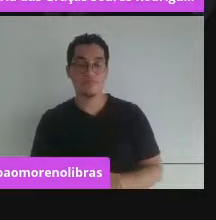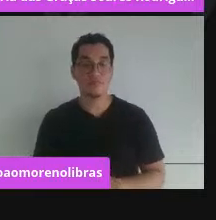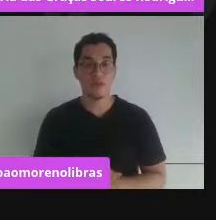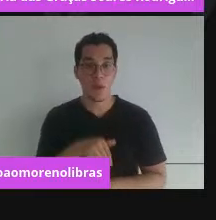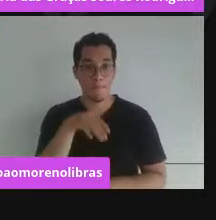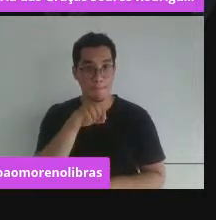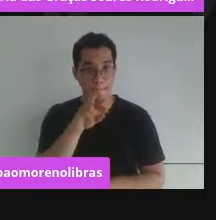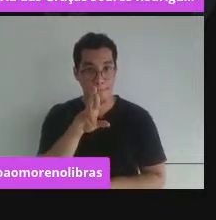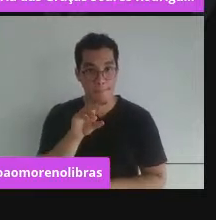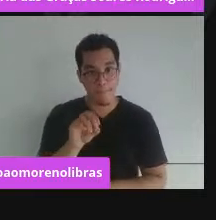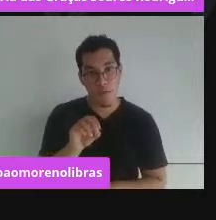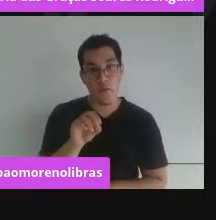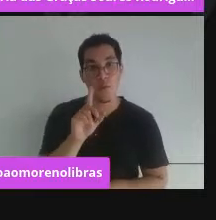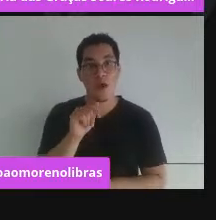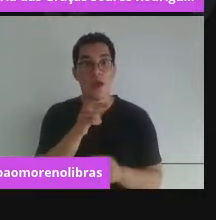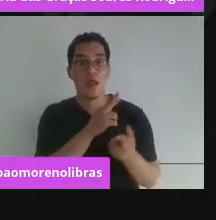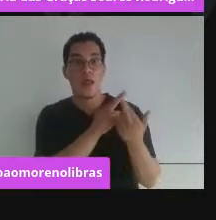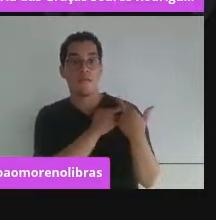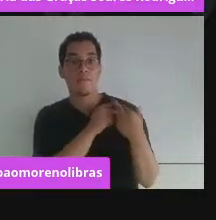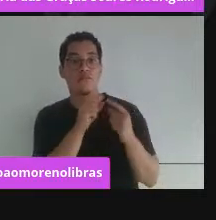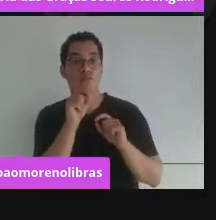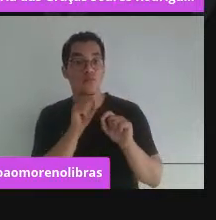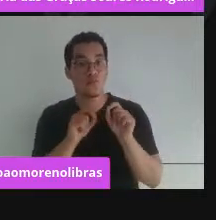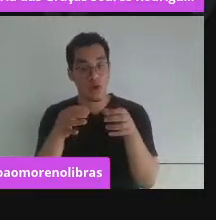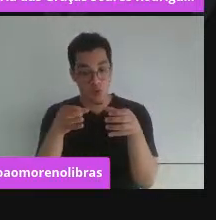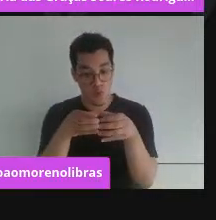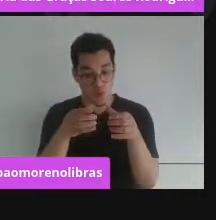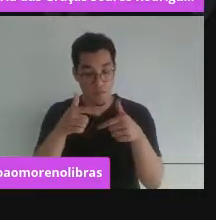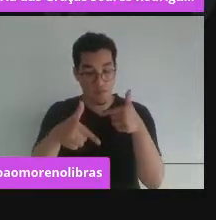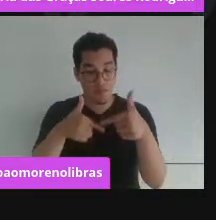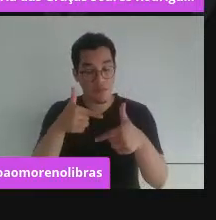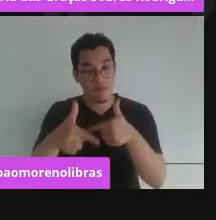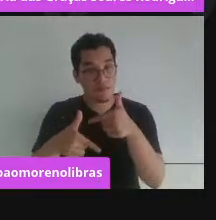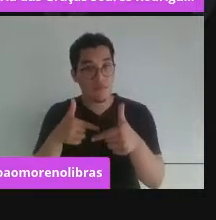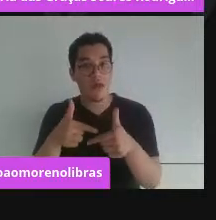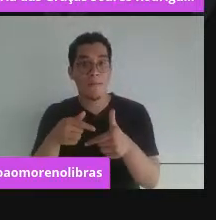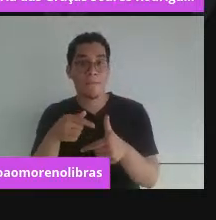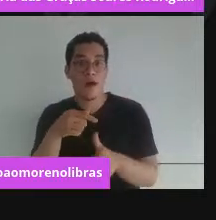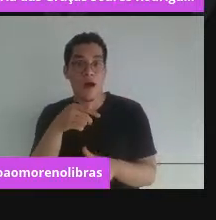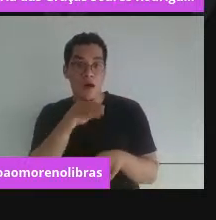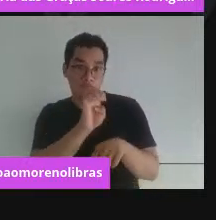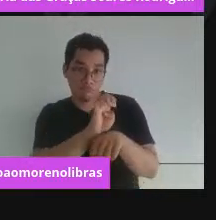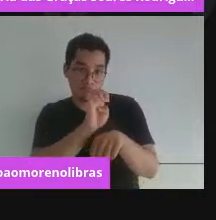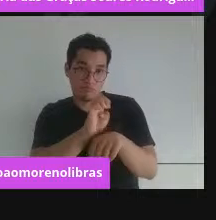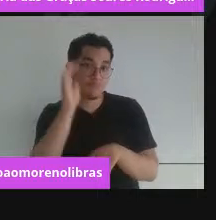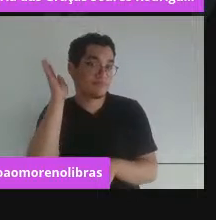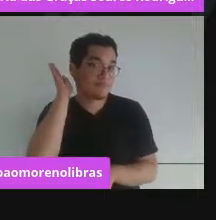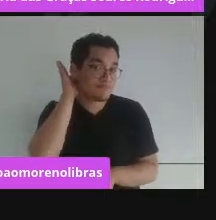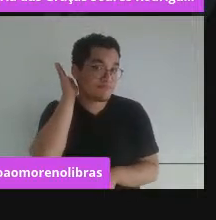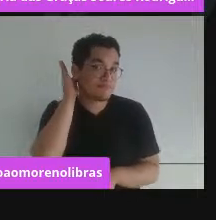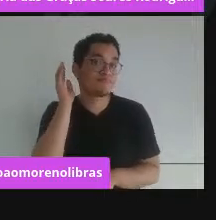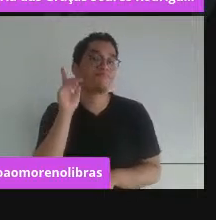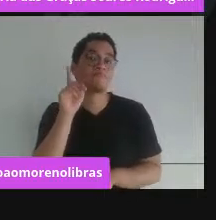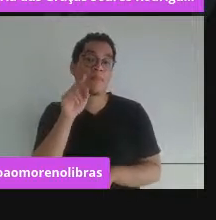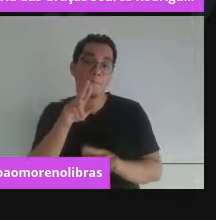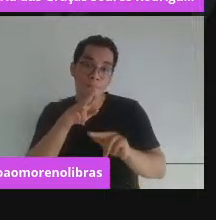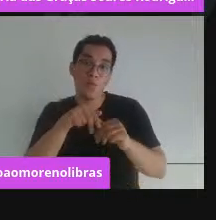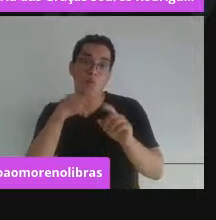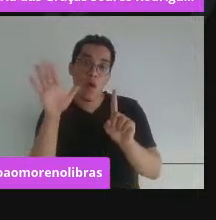responsável pela Força-Tarefa, respondia que a situação não passava de um mal-entendido. Outra